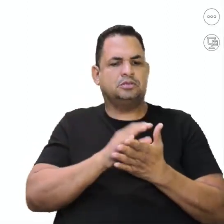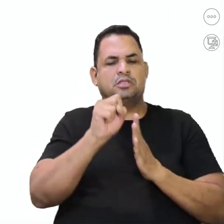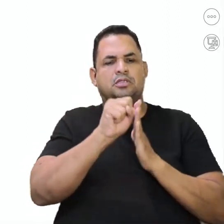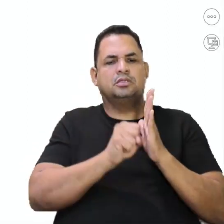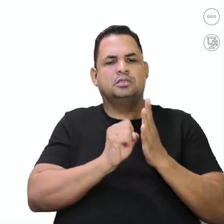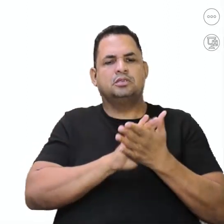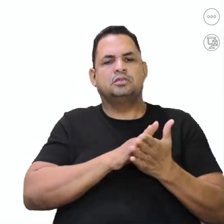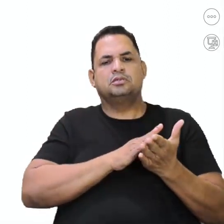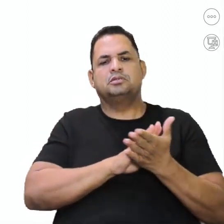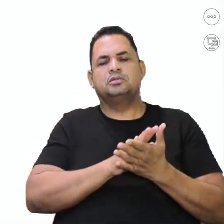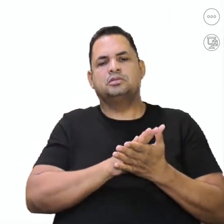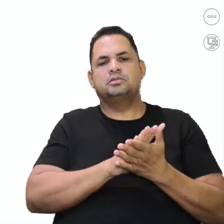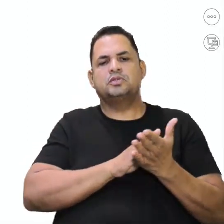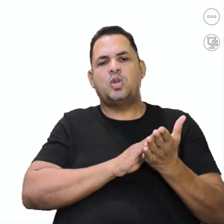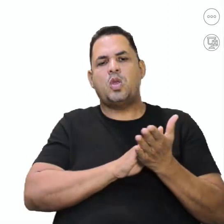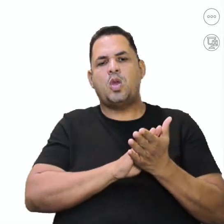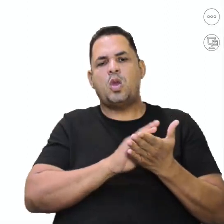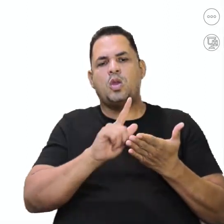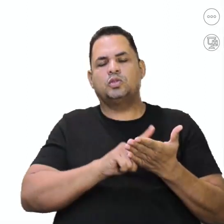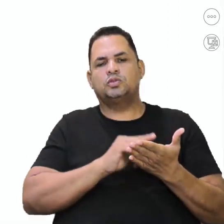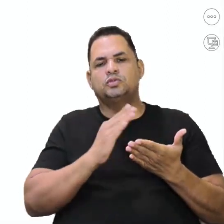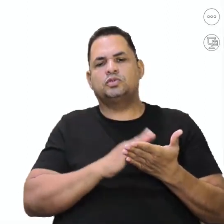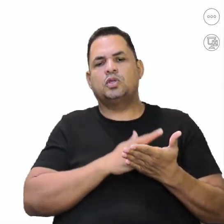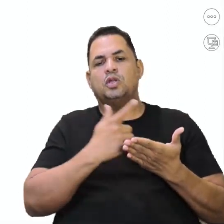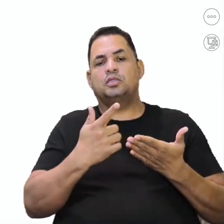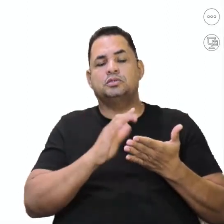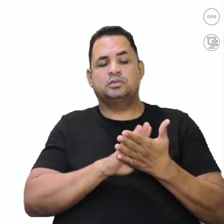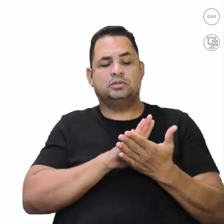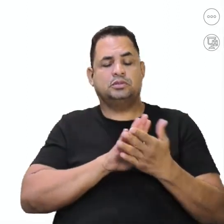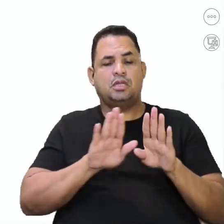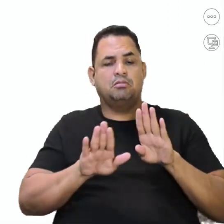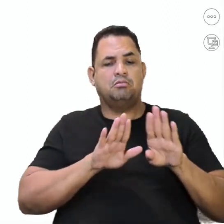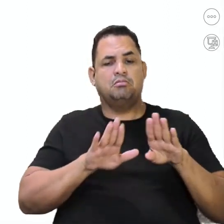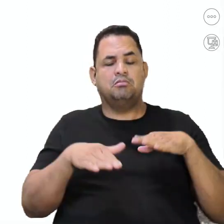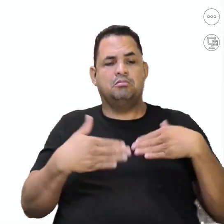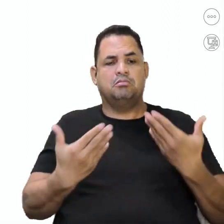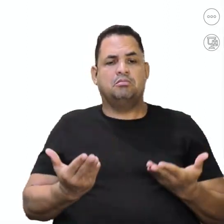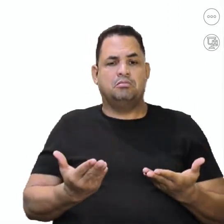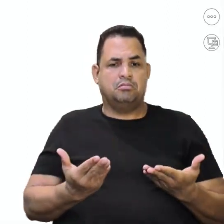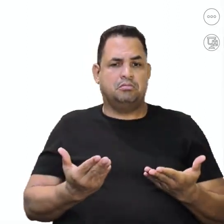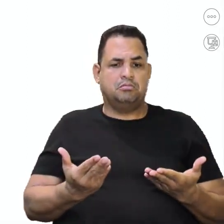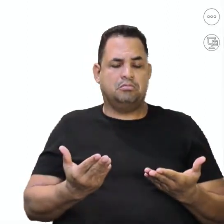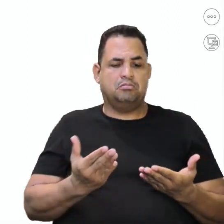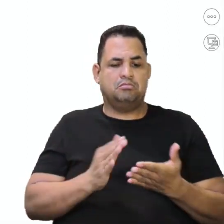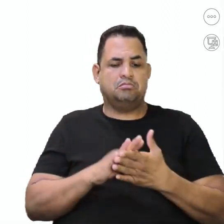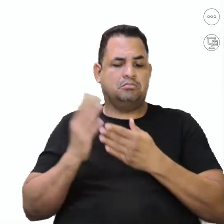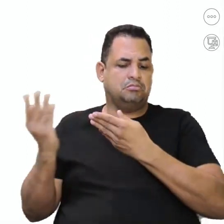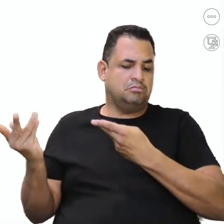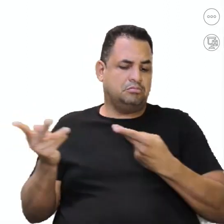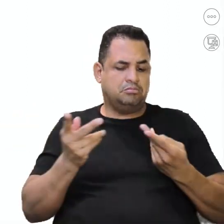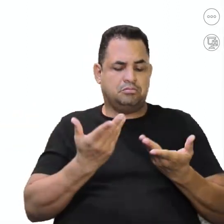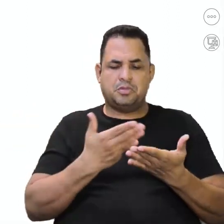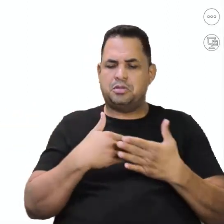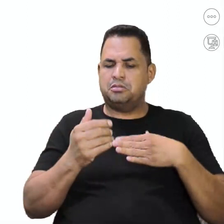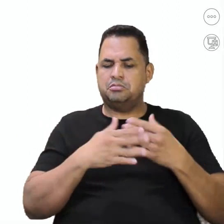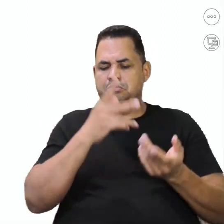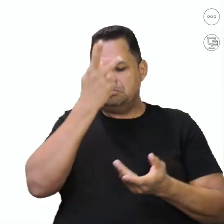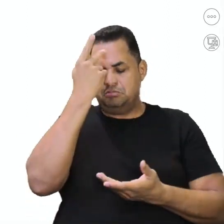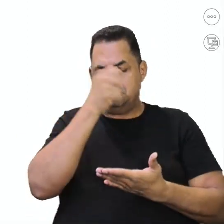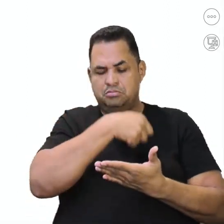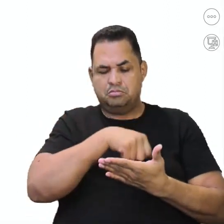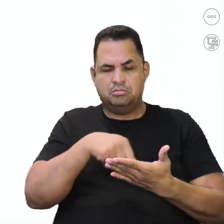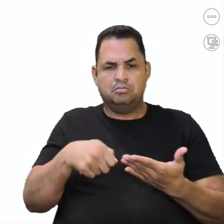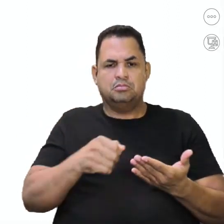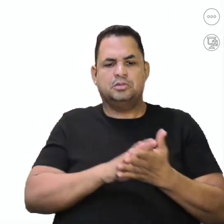são escritos por experts, porque dependendo do artigo, você não vai convidar qualquer pessoa para escrever, certo?